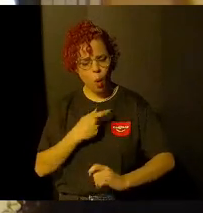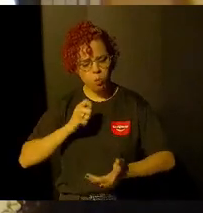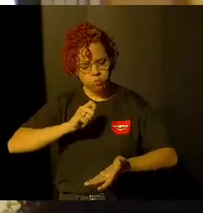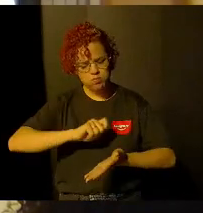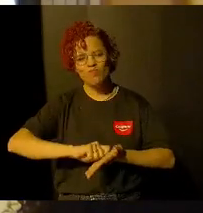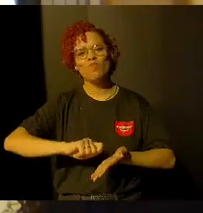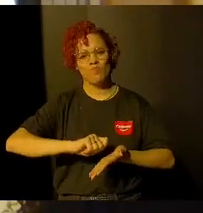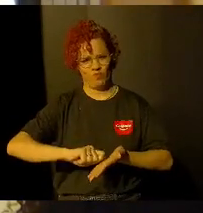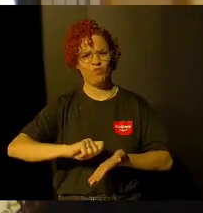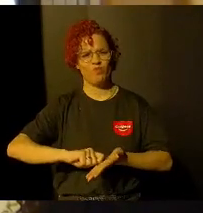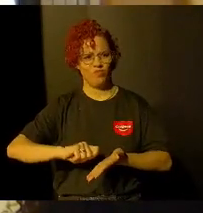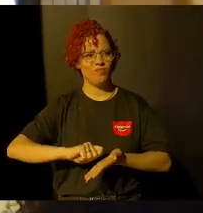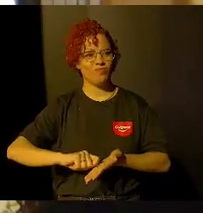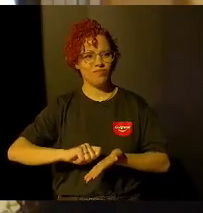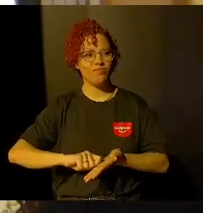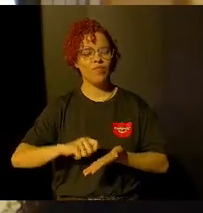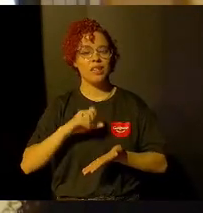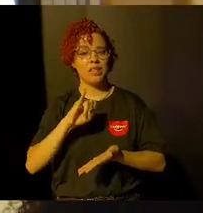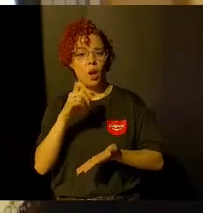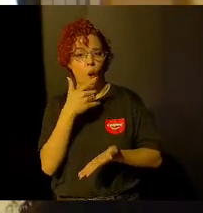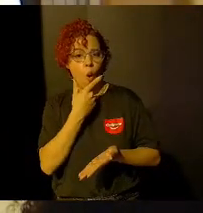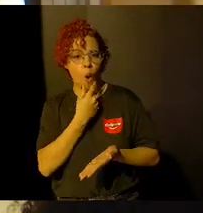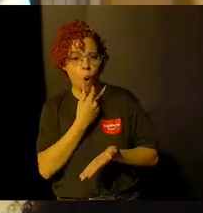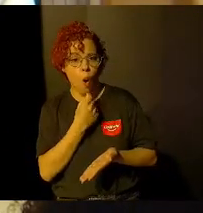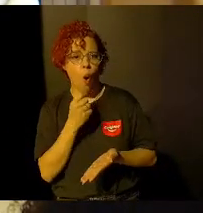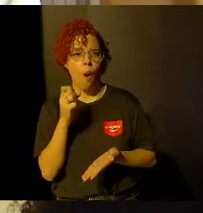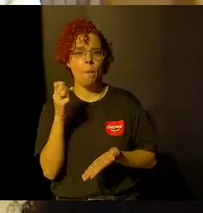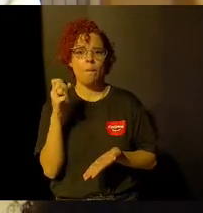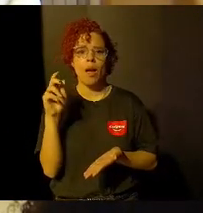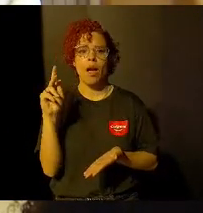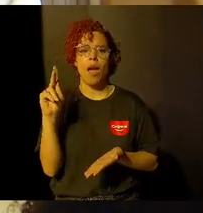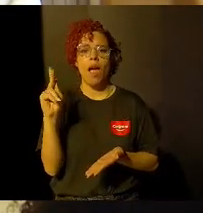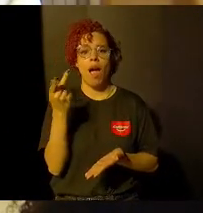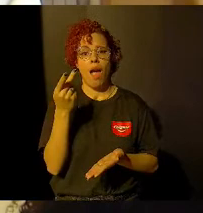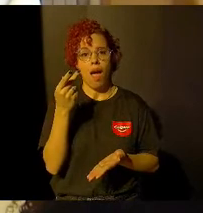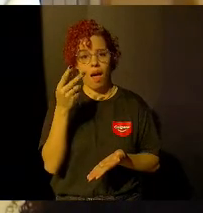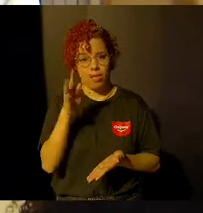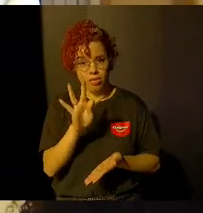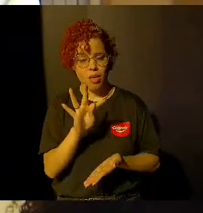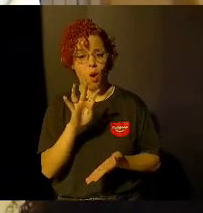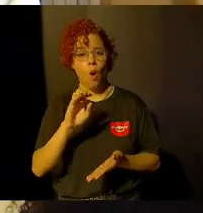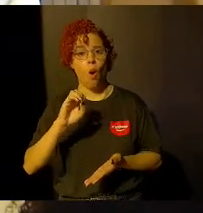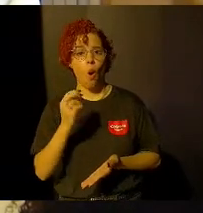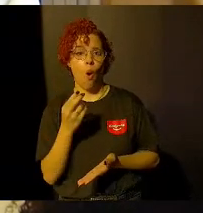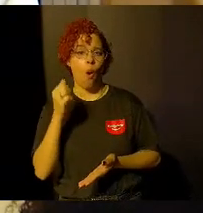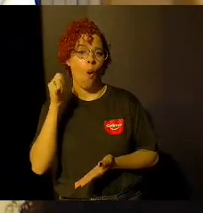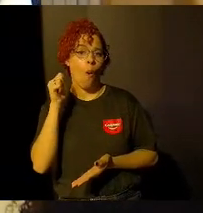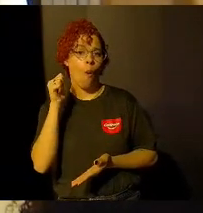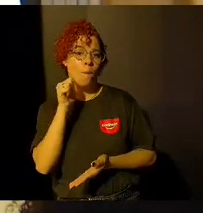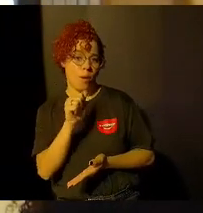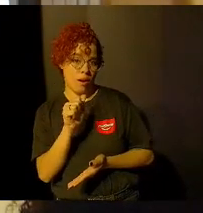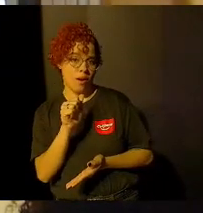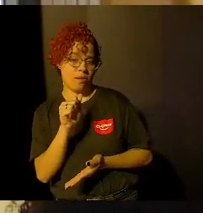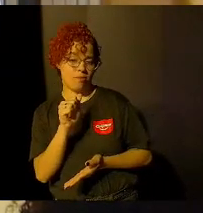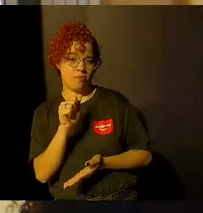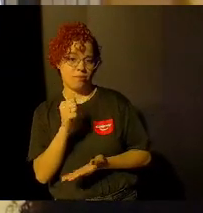e se você for homem é heterossexual viver no norte do mundo e for branco então de algum jeito a